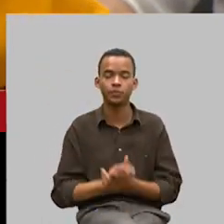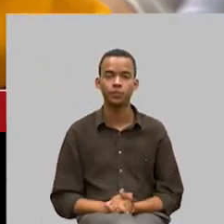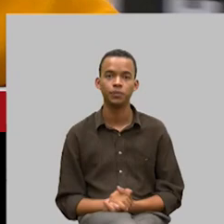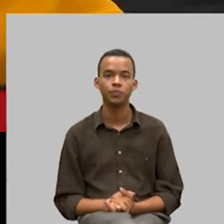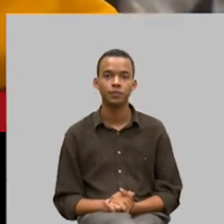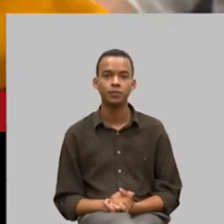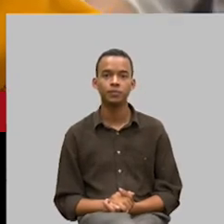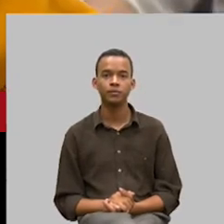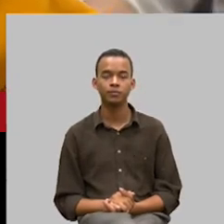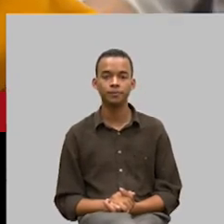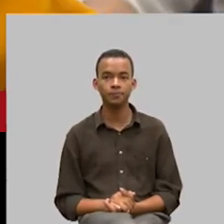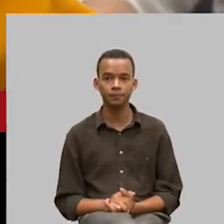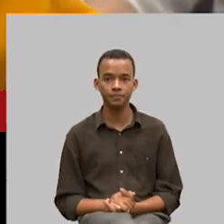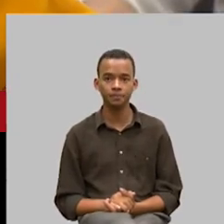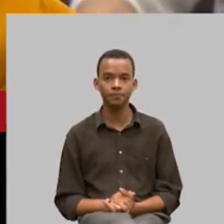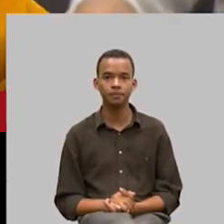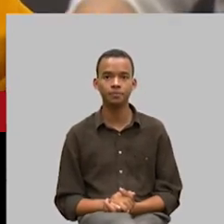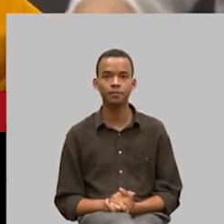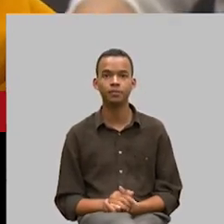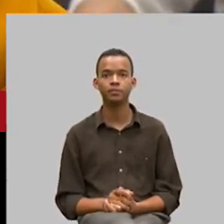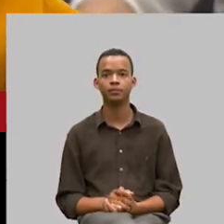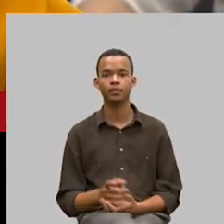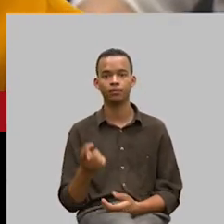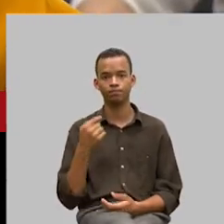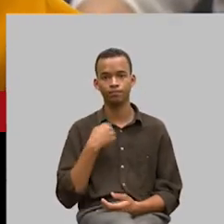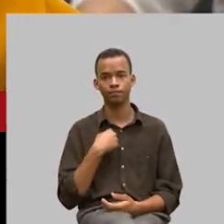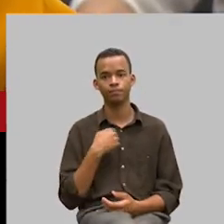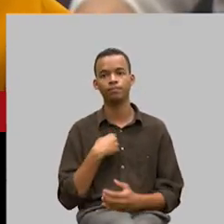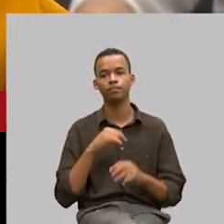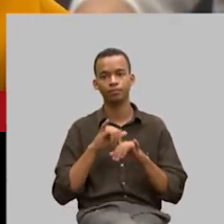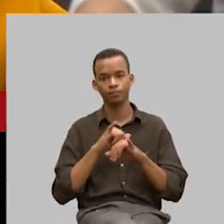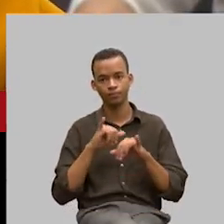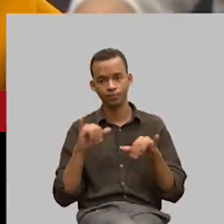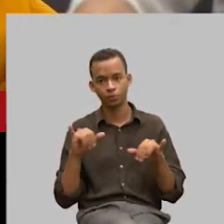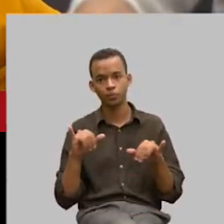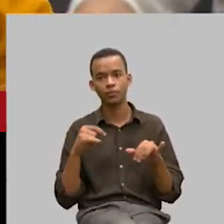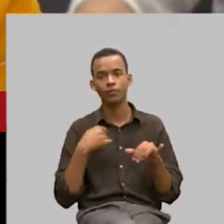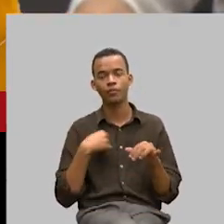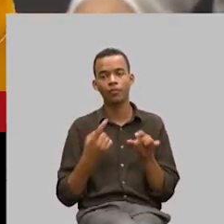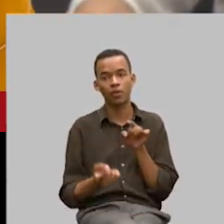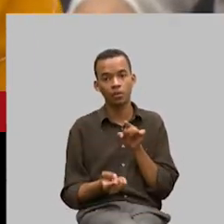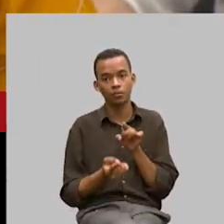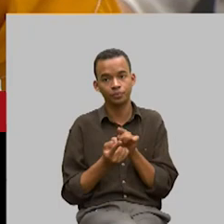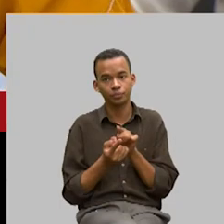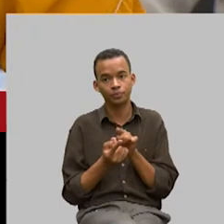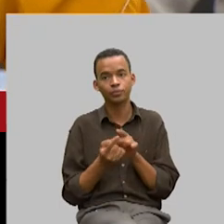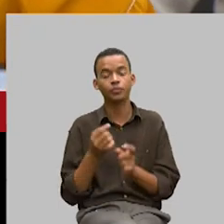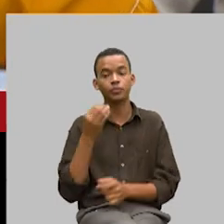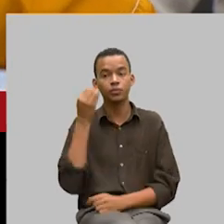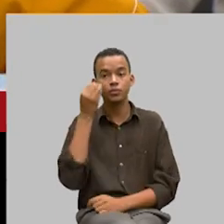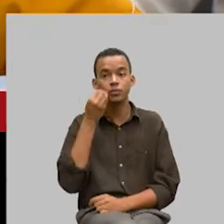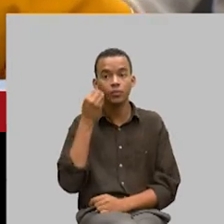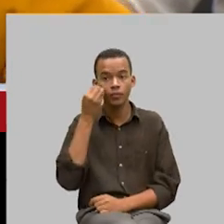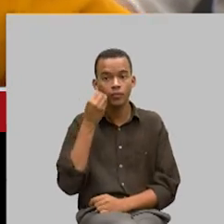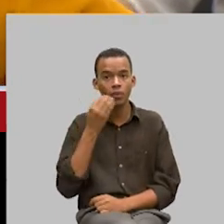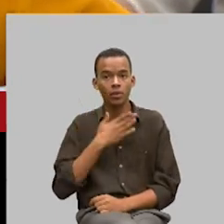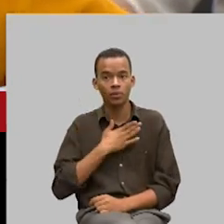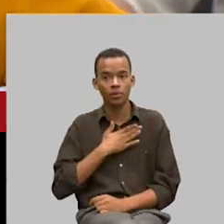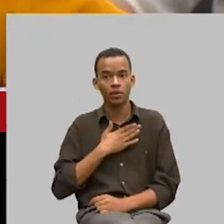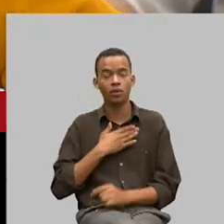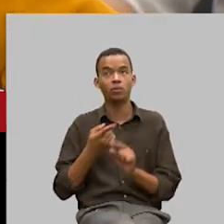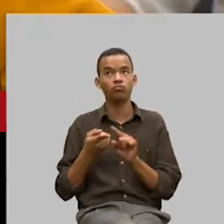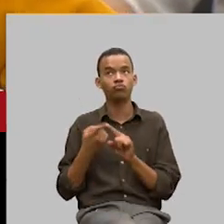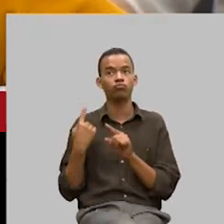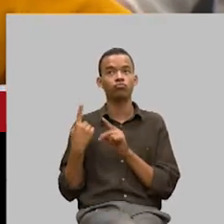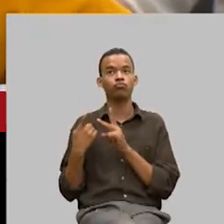falar então sem uma apresentação né eu vou fazer uma fala a partir de umas vivências que eu tive da semana passada para cá